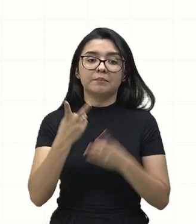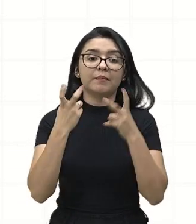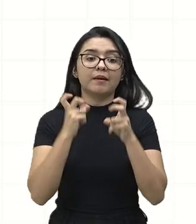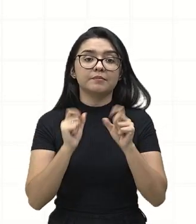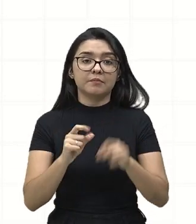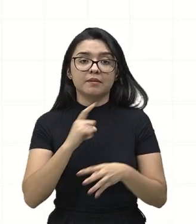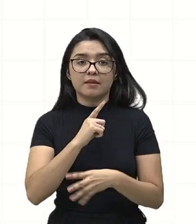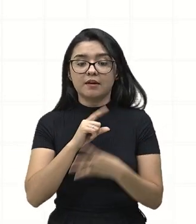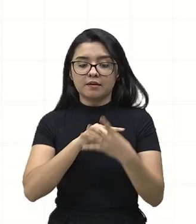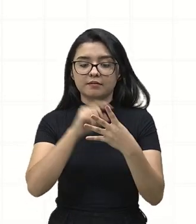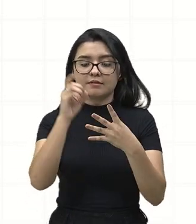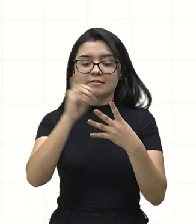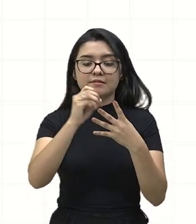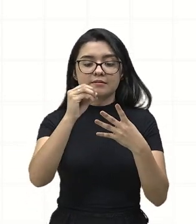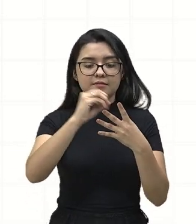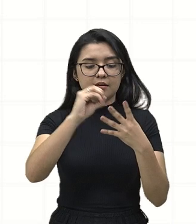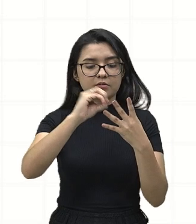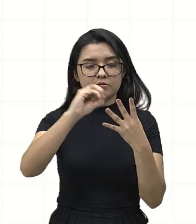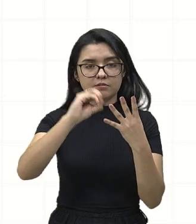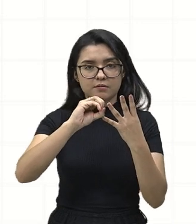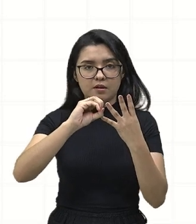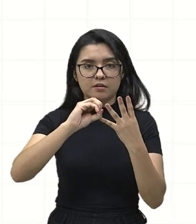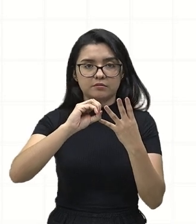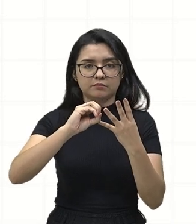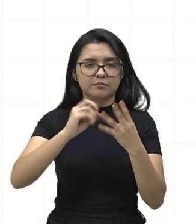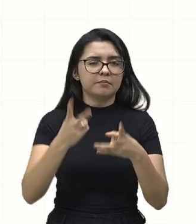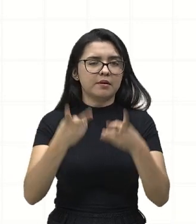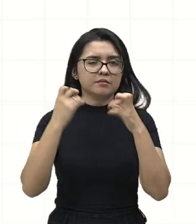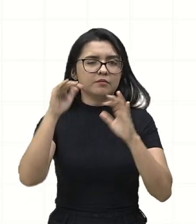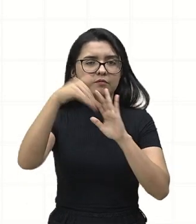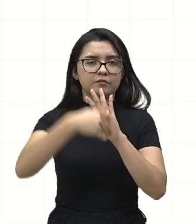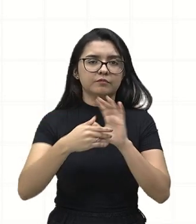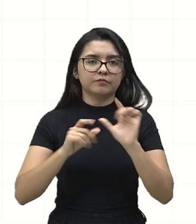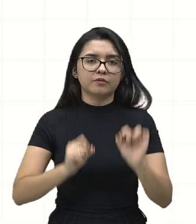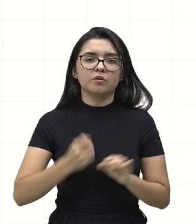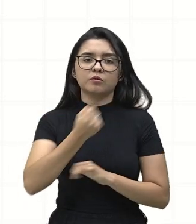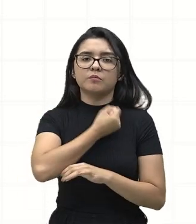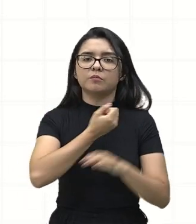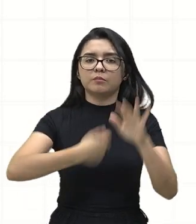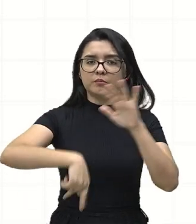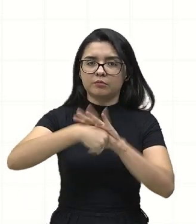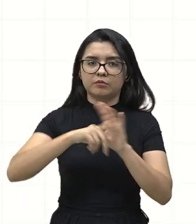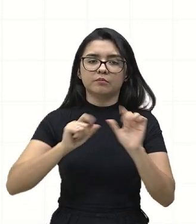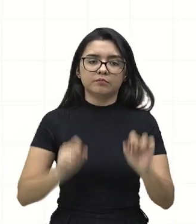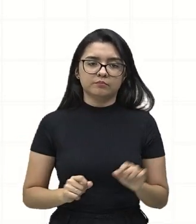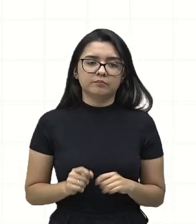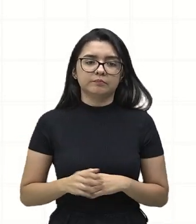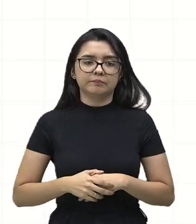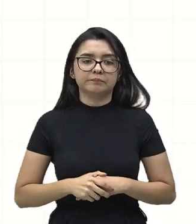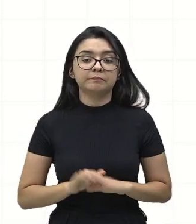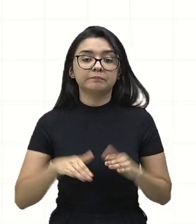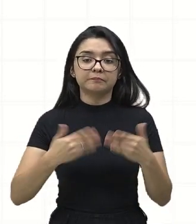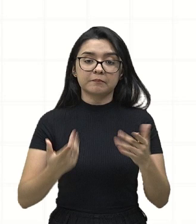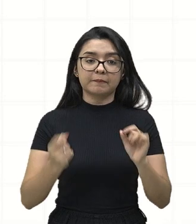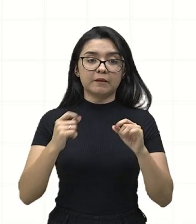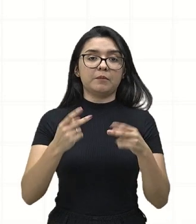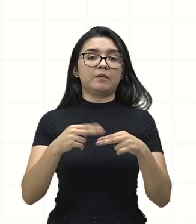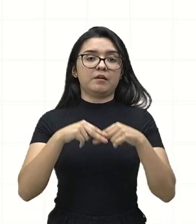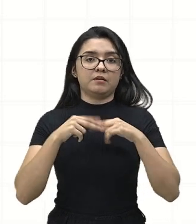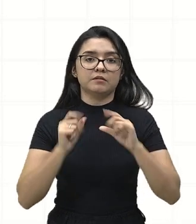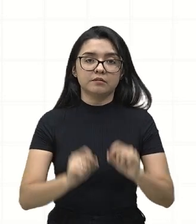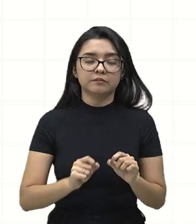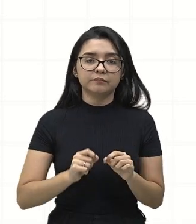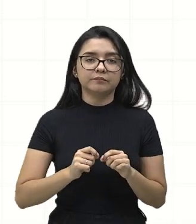tem 3 zeros no final do valor. Os 3 últimos algarismos são 0. E pela regra,